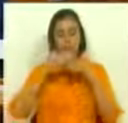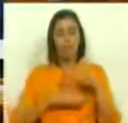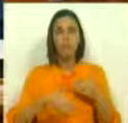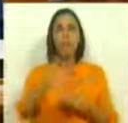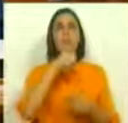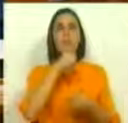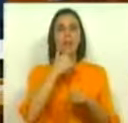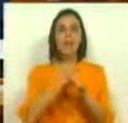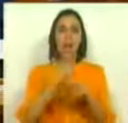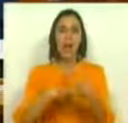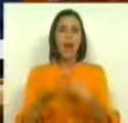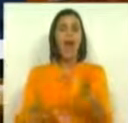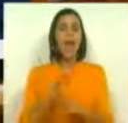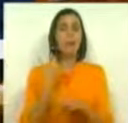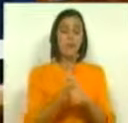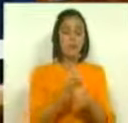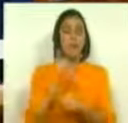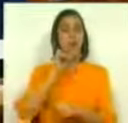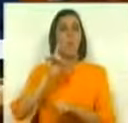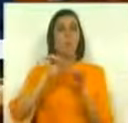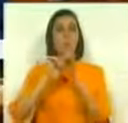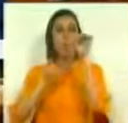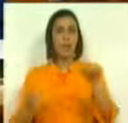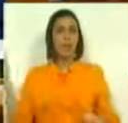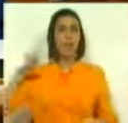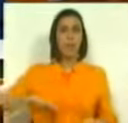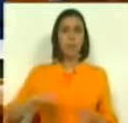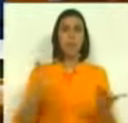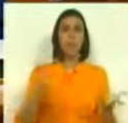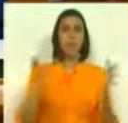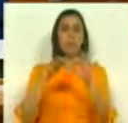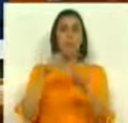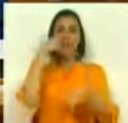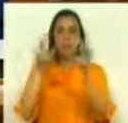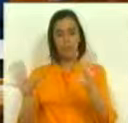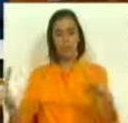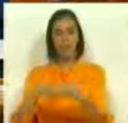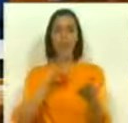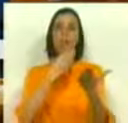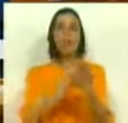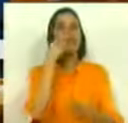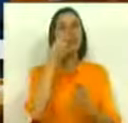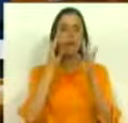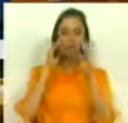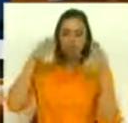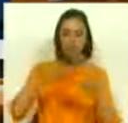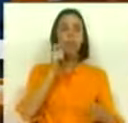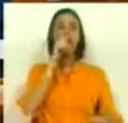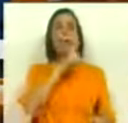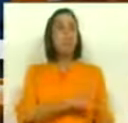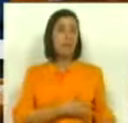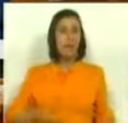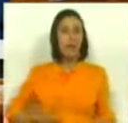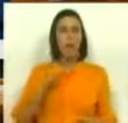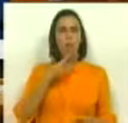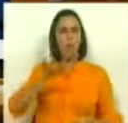implementação de medidas ativas de emprego e de qualificação profissional por grupos-alvo, dando agora especial atenção aos